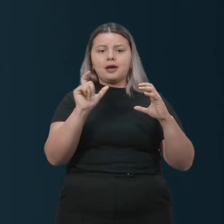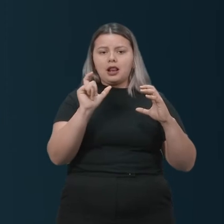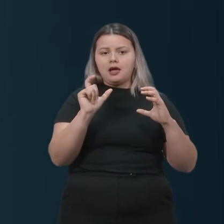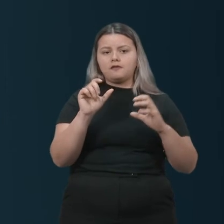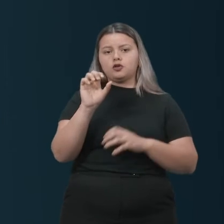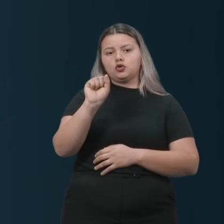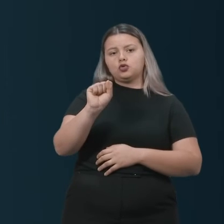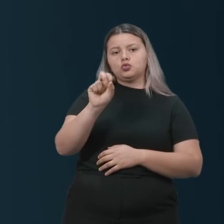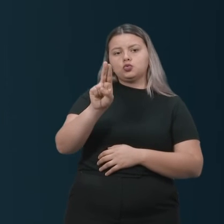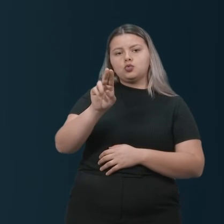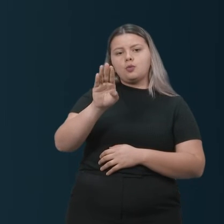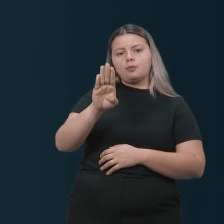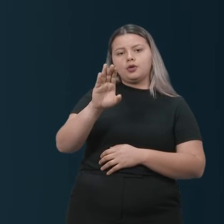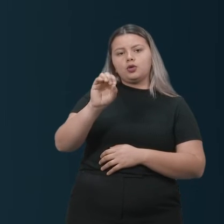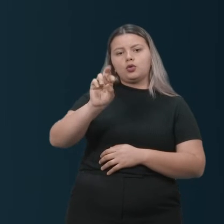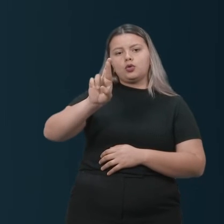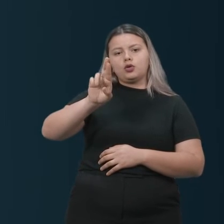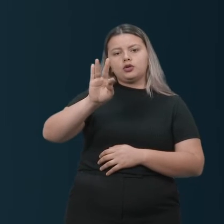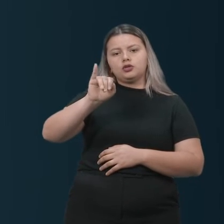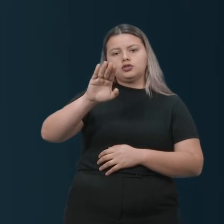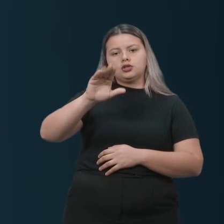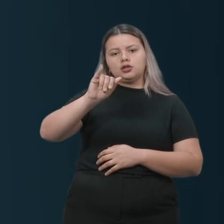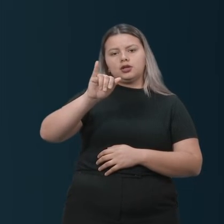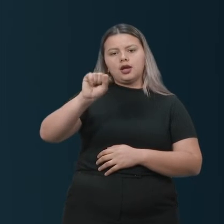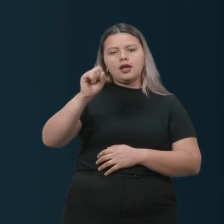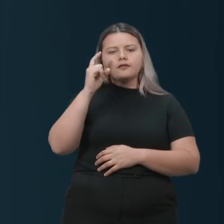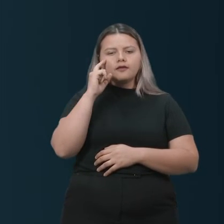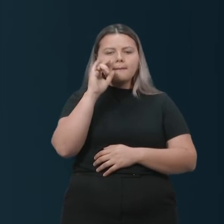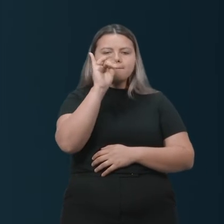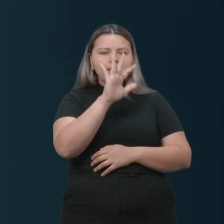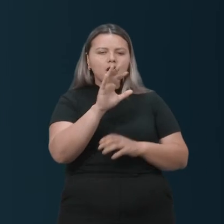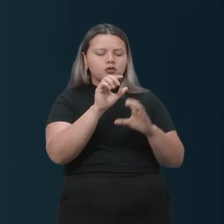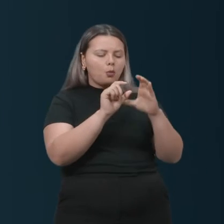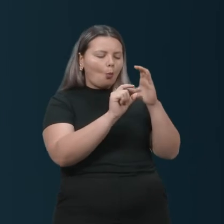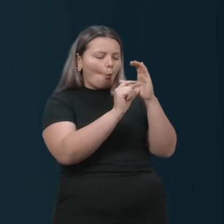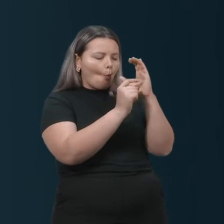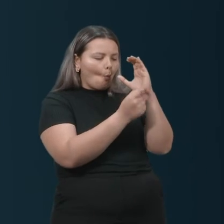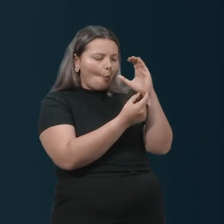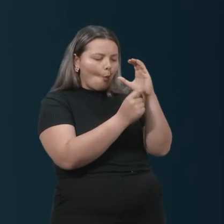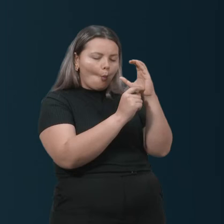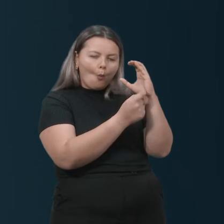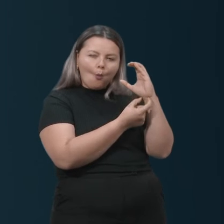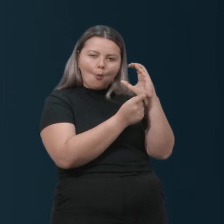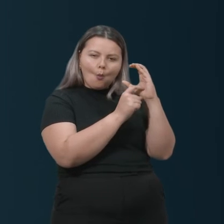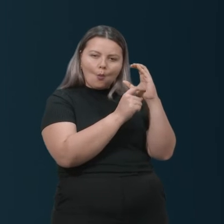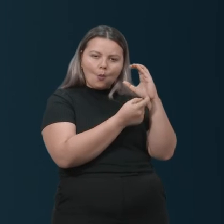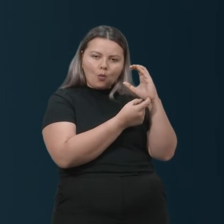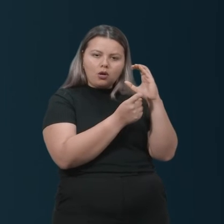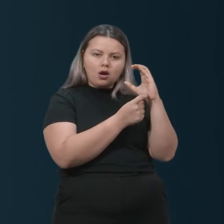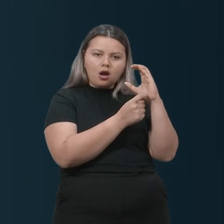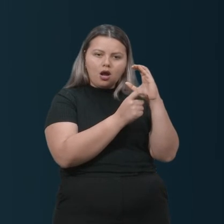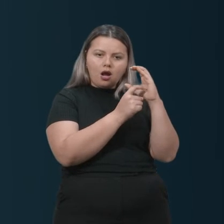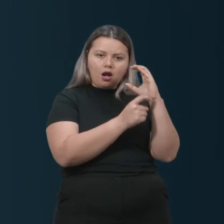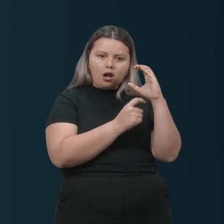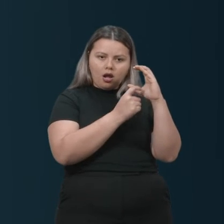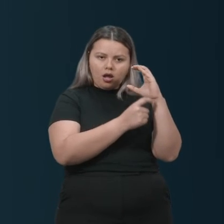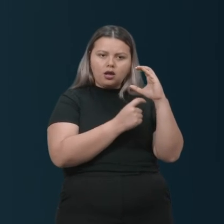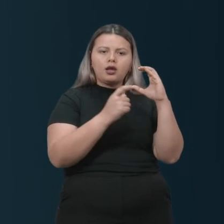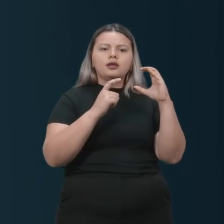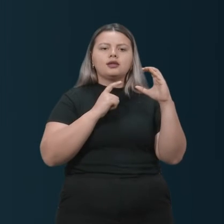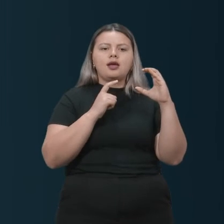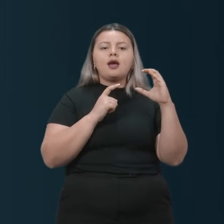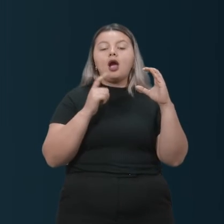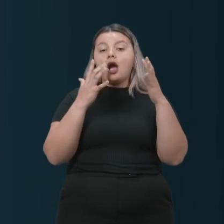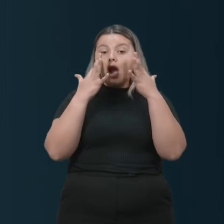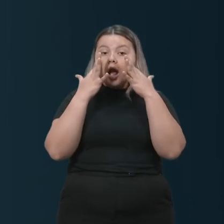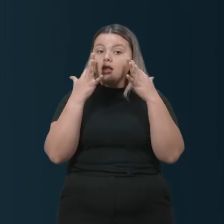de subcorticais, que ficam abaixo desse tecido mais externo. Entre essas regiões subcorticais,